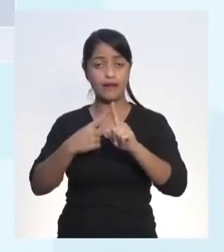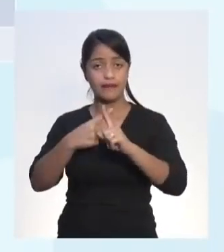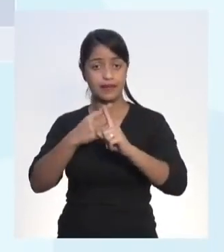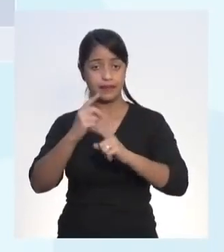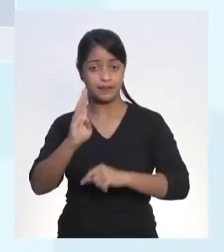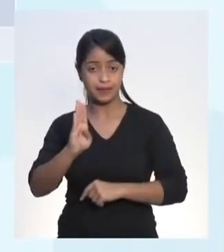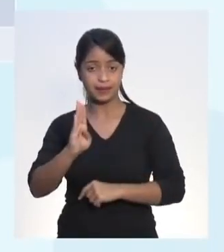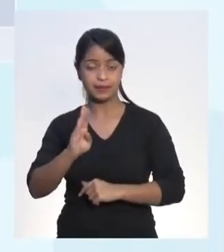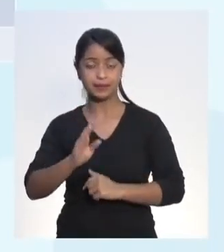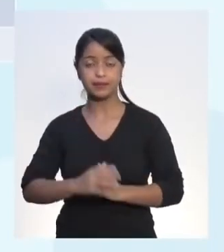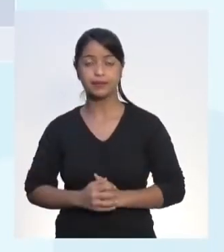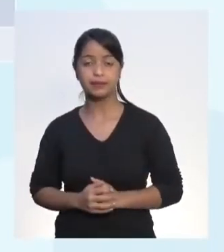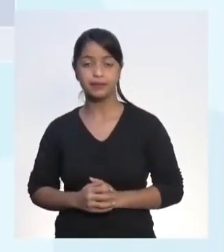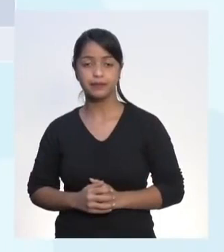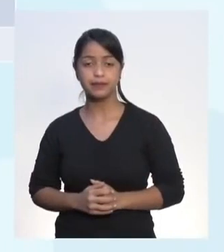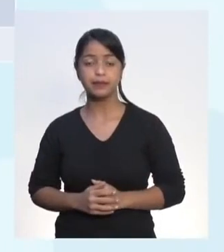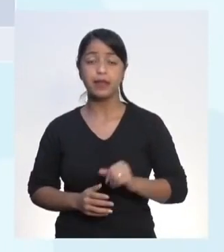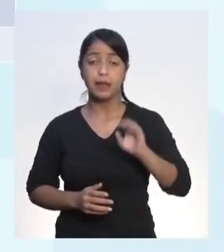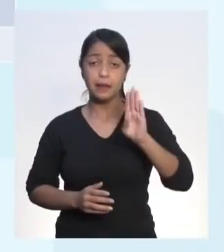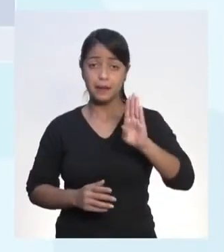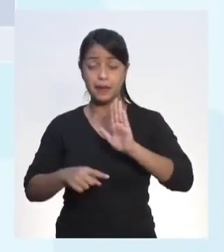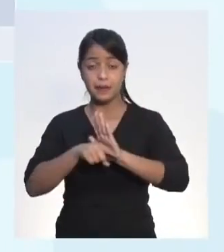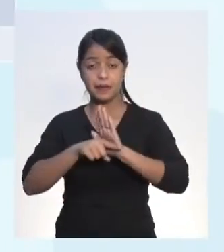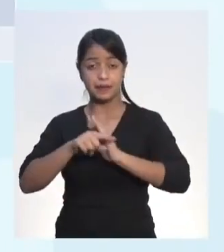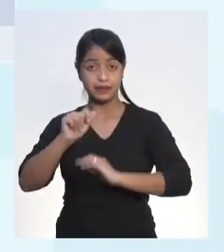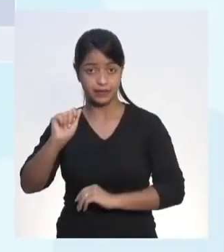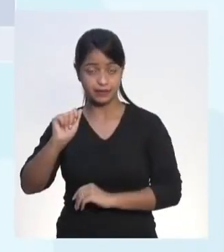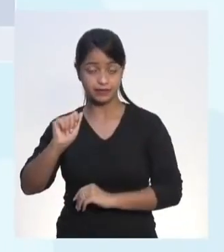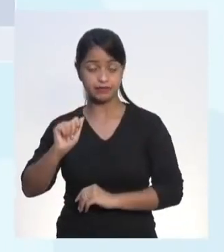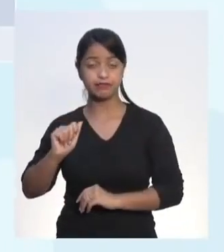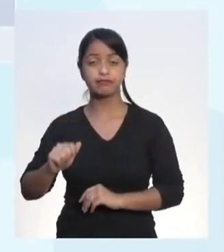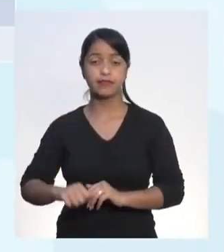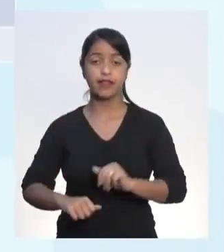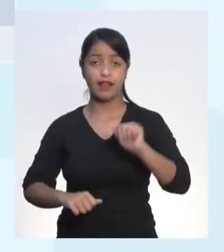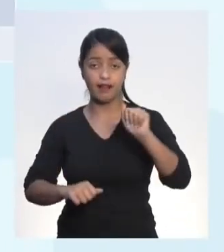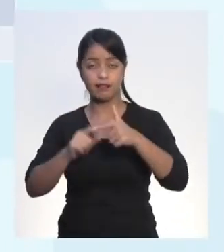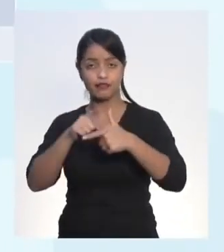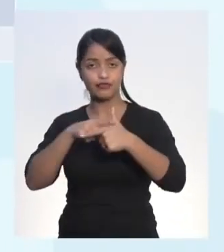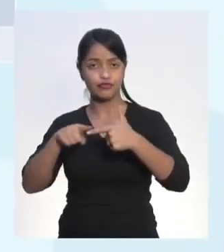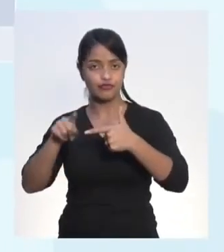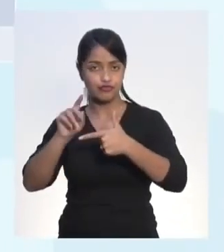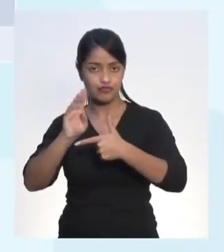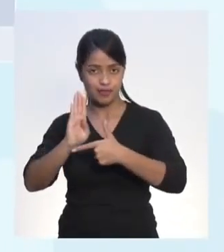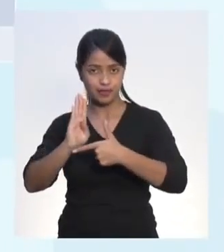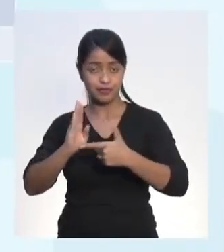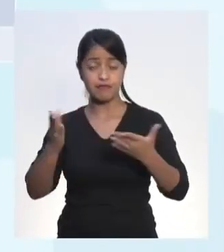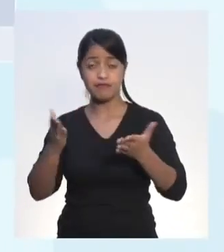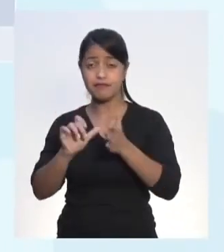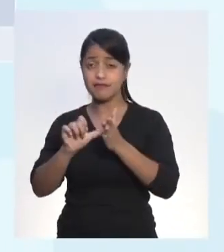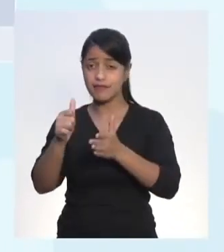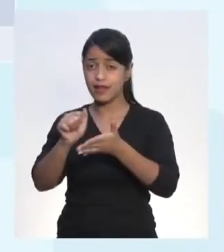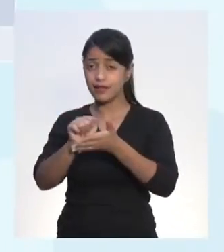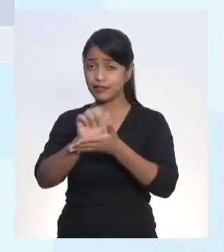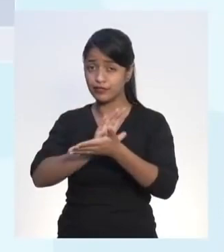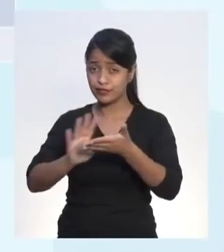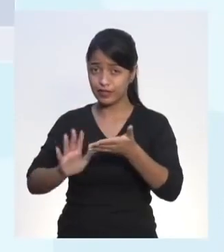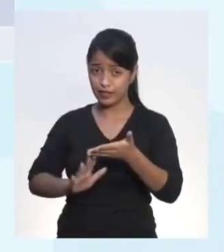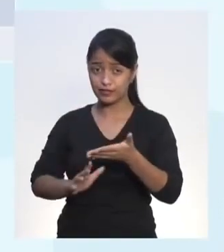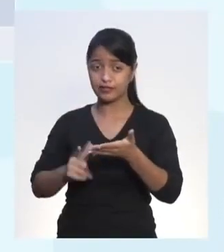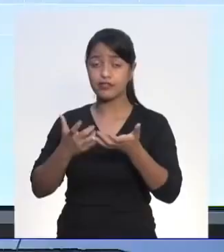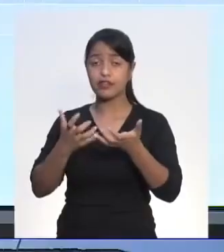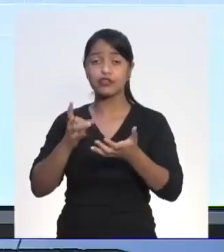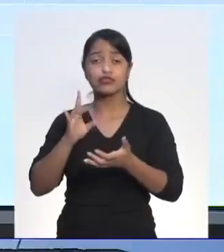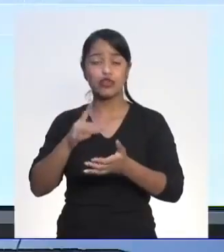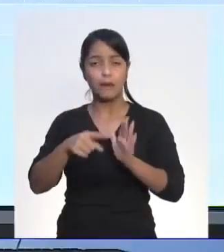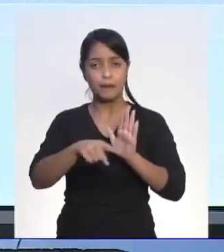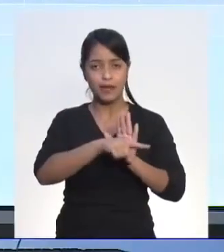entre A e B, B menos A e A dividido por B. Como é a primeira atividade, eu só quero do 10